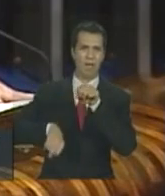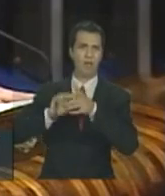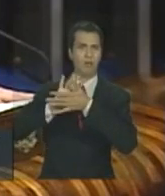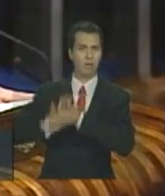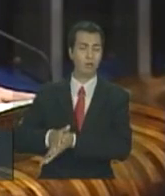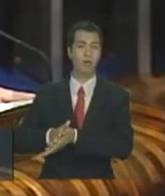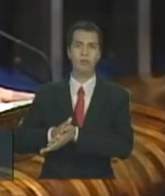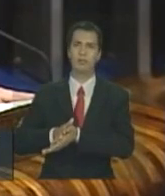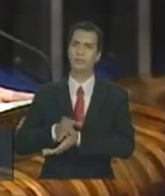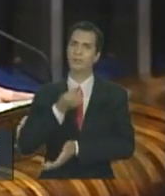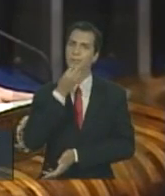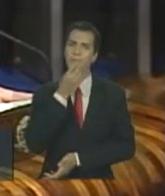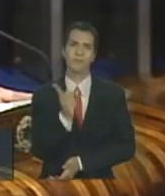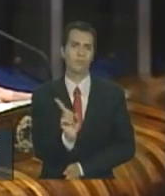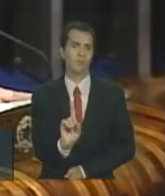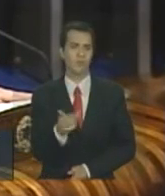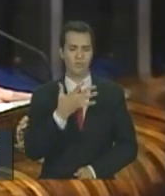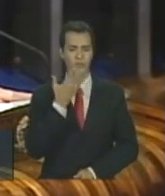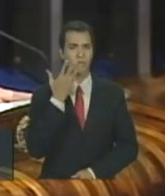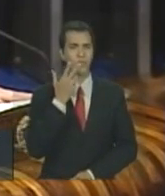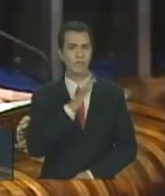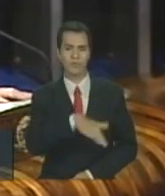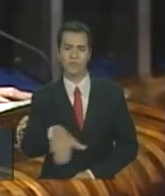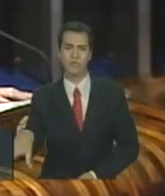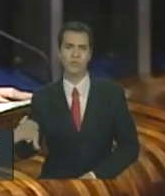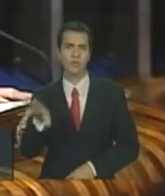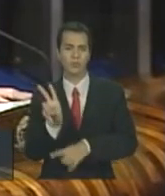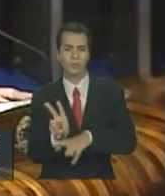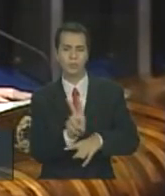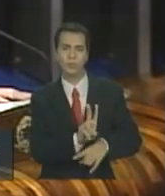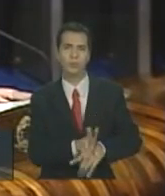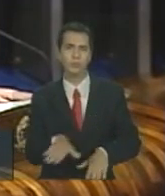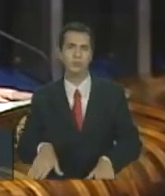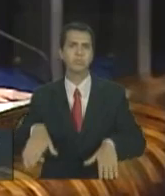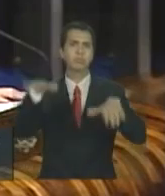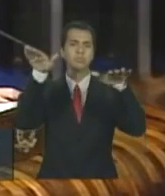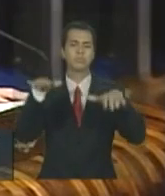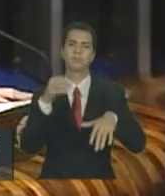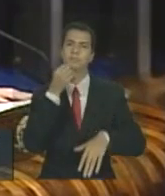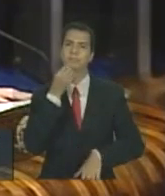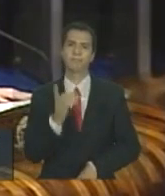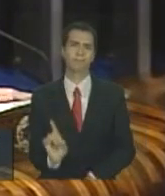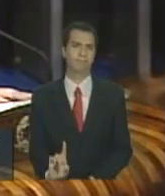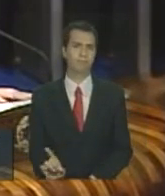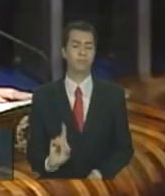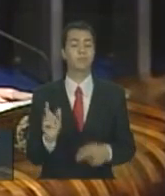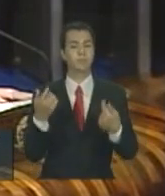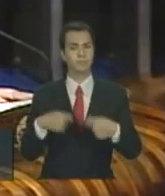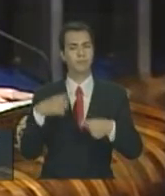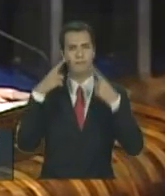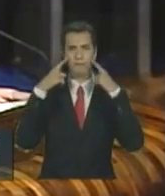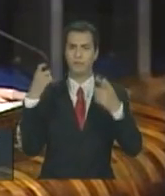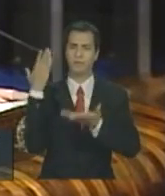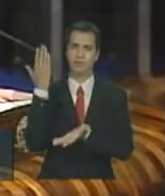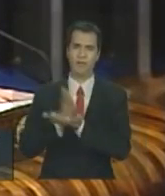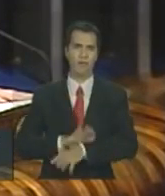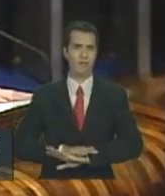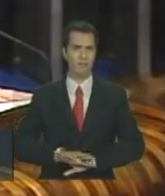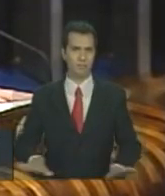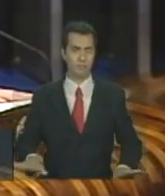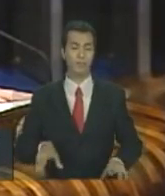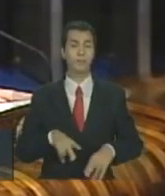criar cidadãos brasileiros integrais. Por isso, eu acredito que essa não